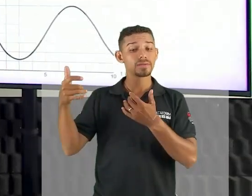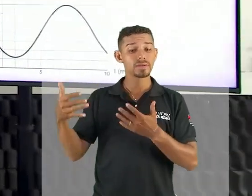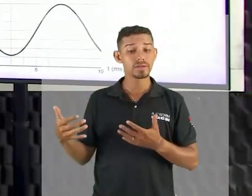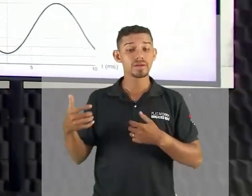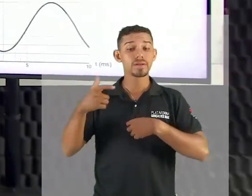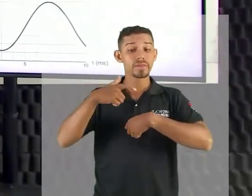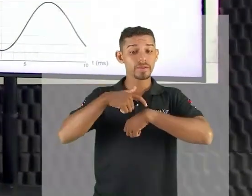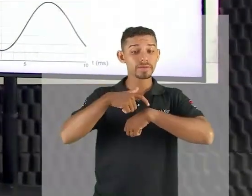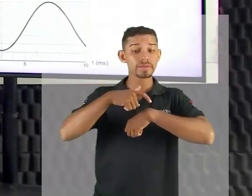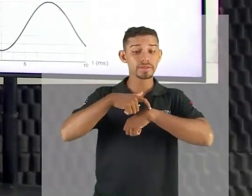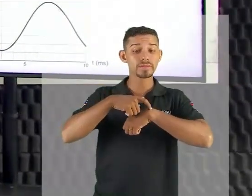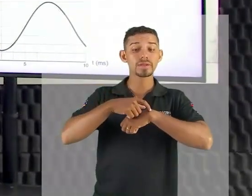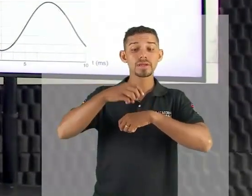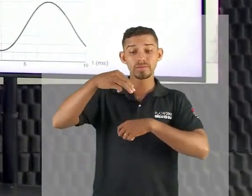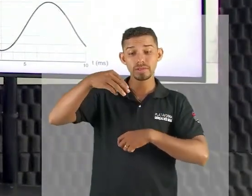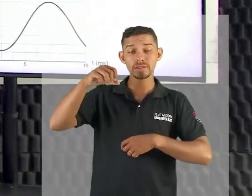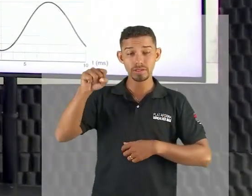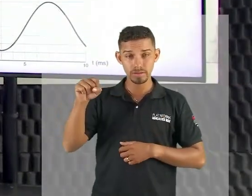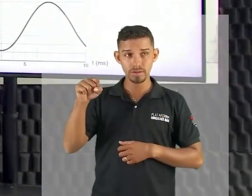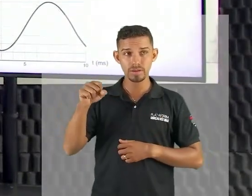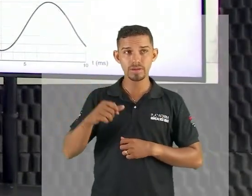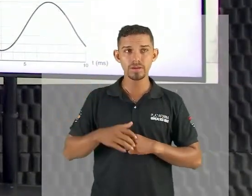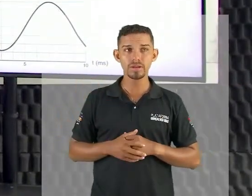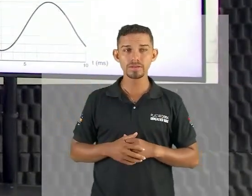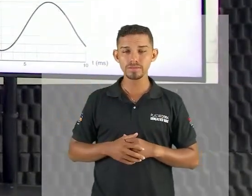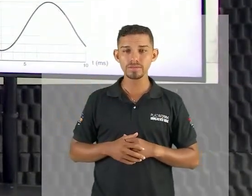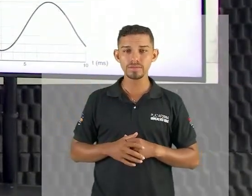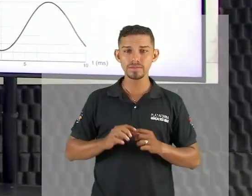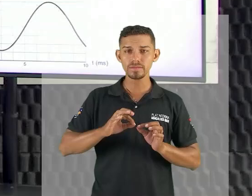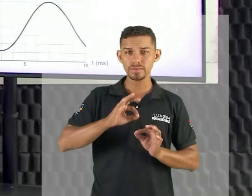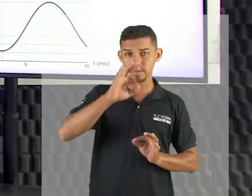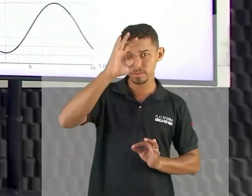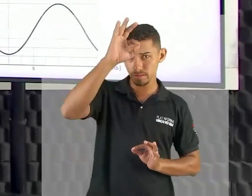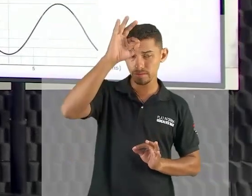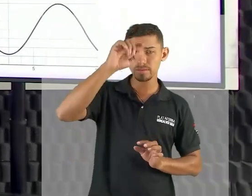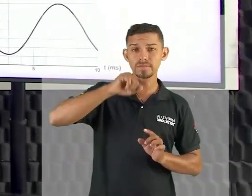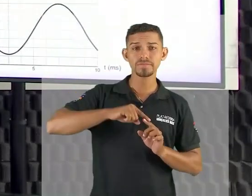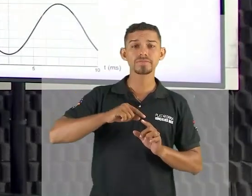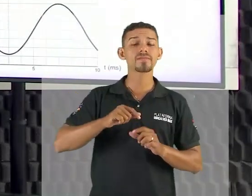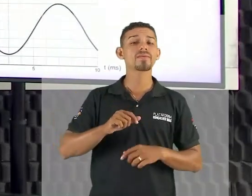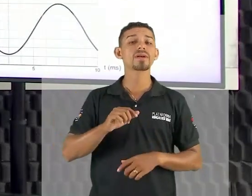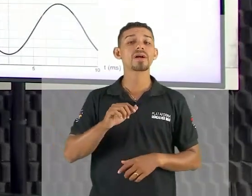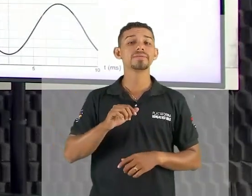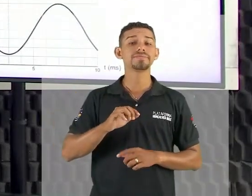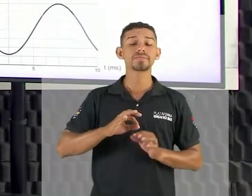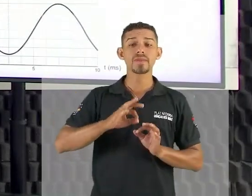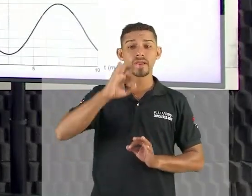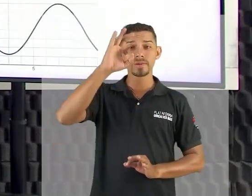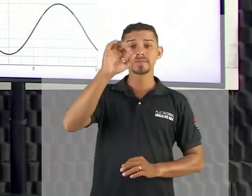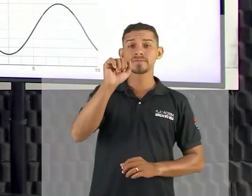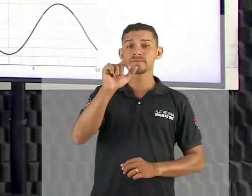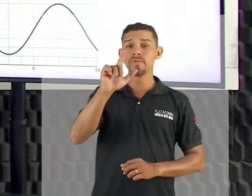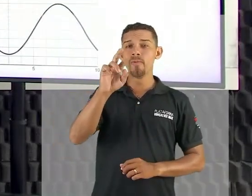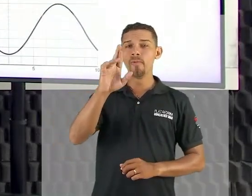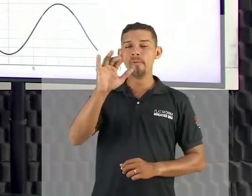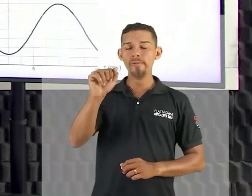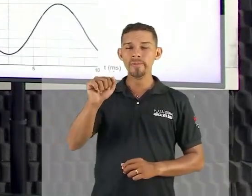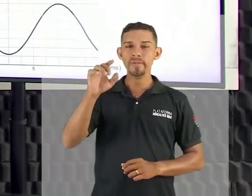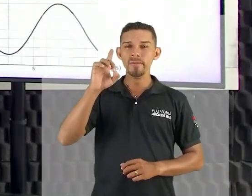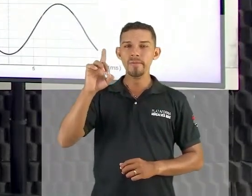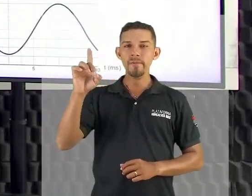milisegundos e aqui tá representado esses valores aqui de altura da ddp Ele quer saber com que frequência isso se